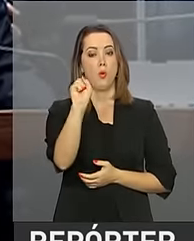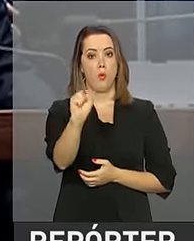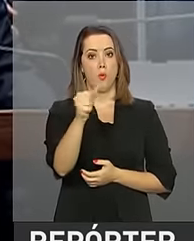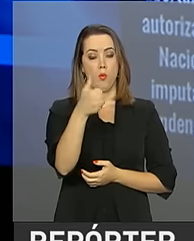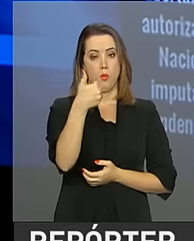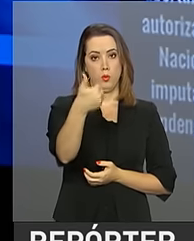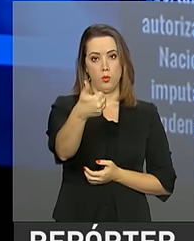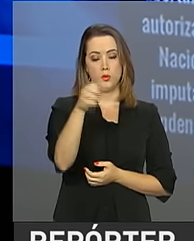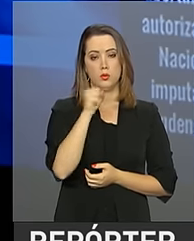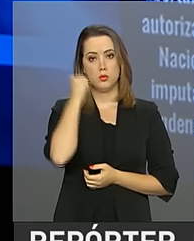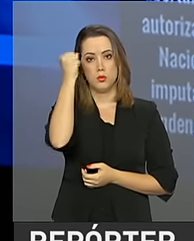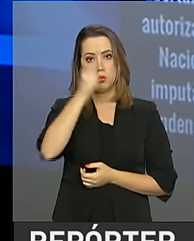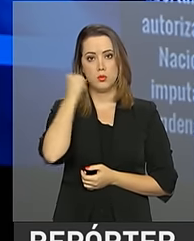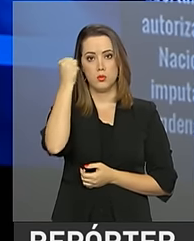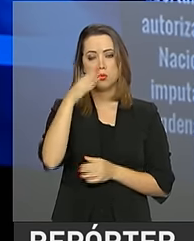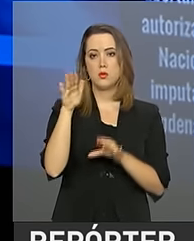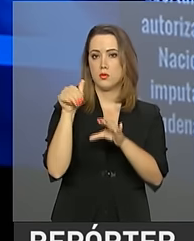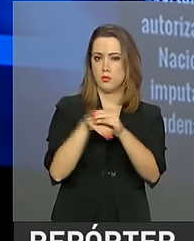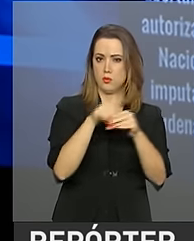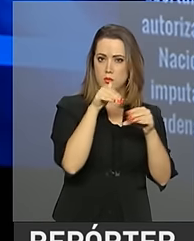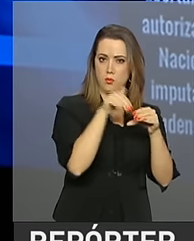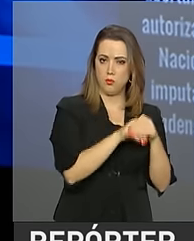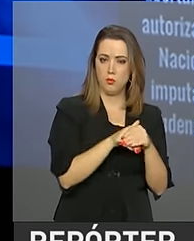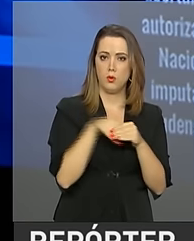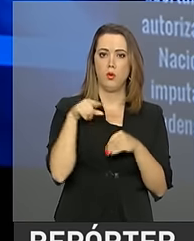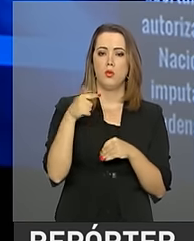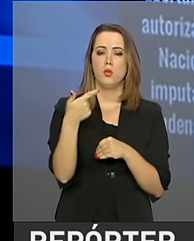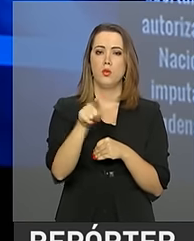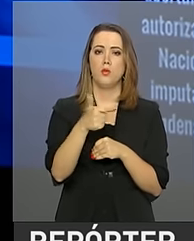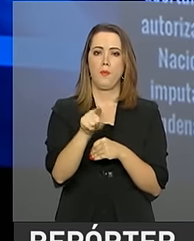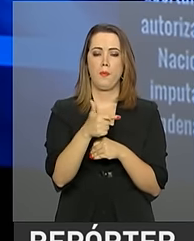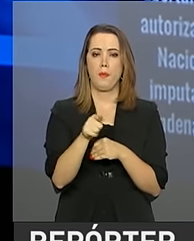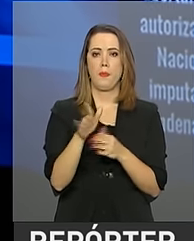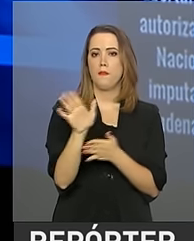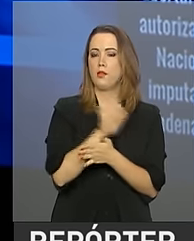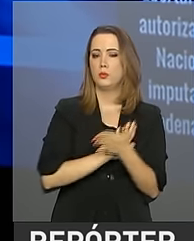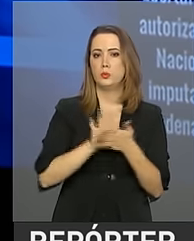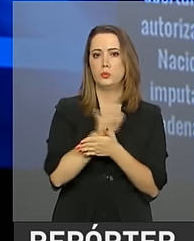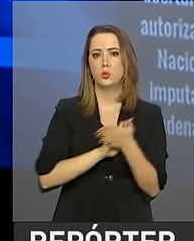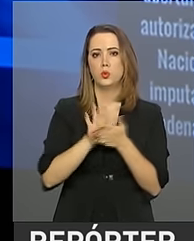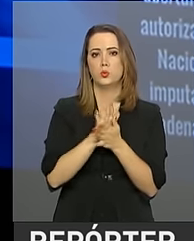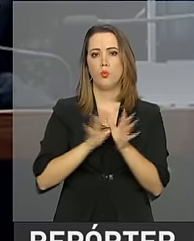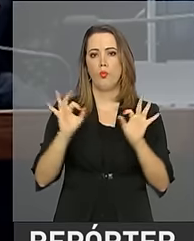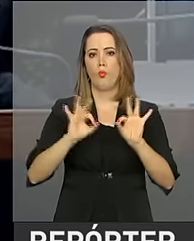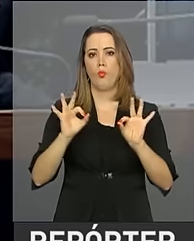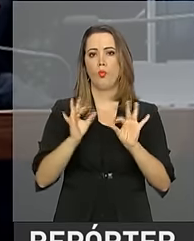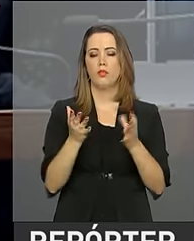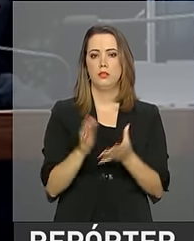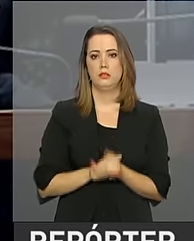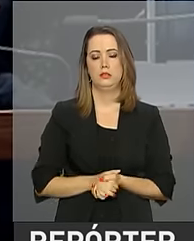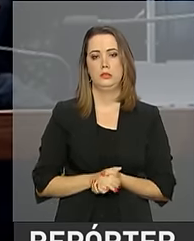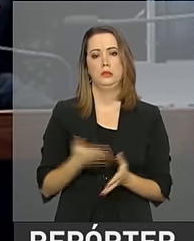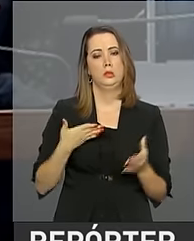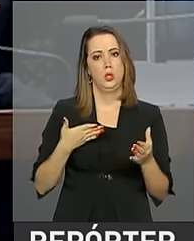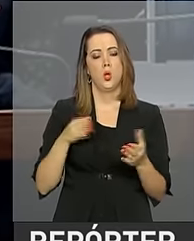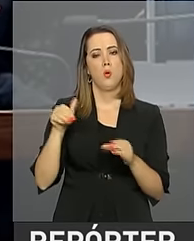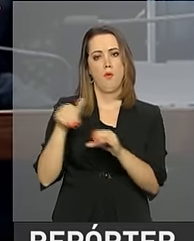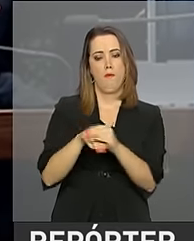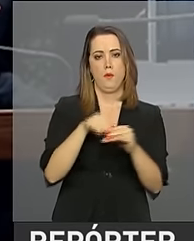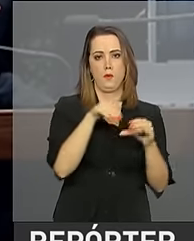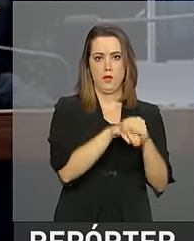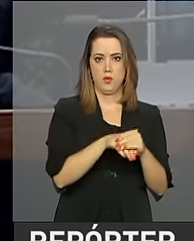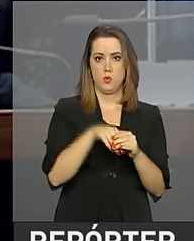81 senadores votaram. Não houve nenhuma abstenção. Votaram